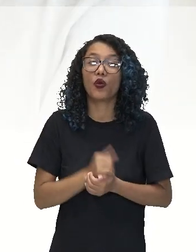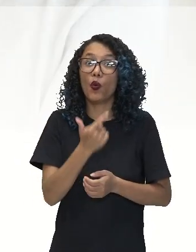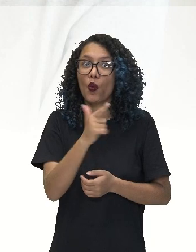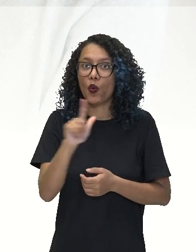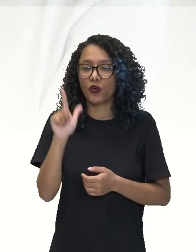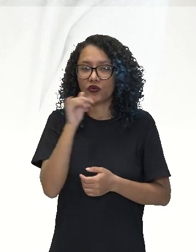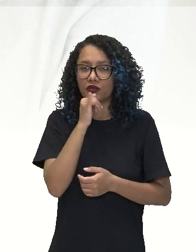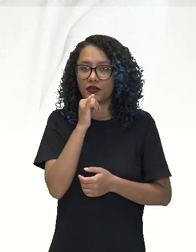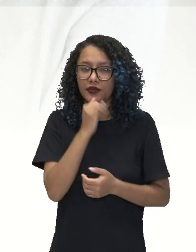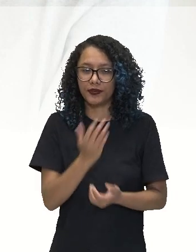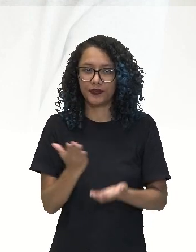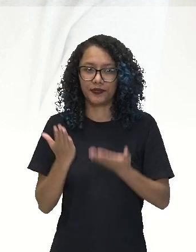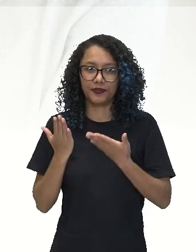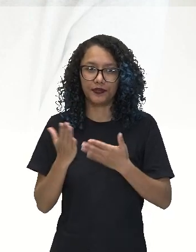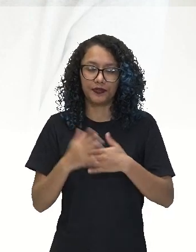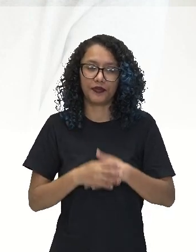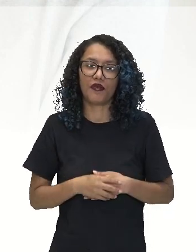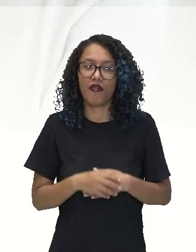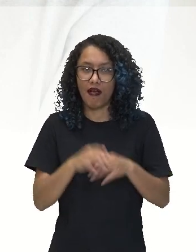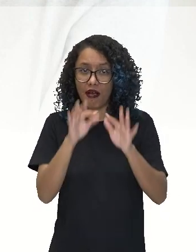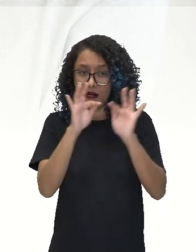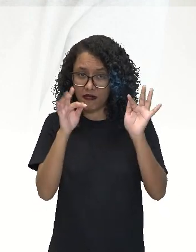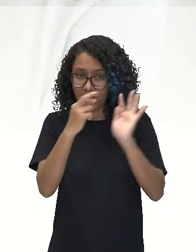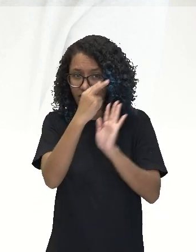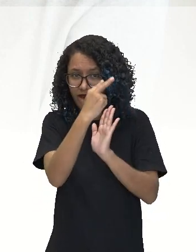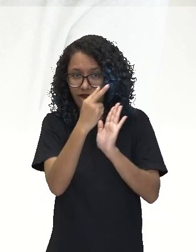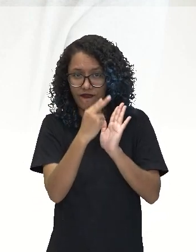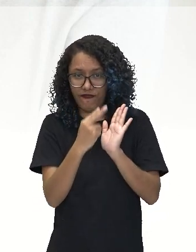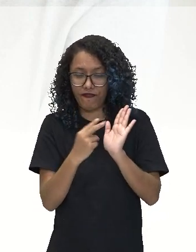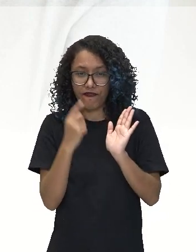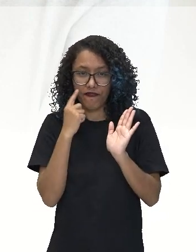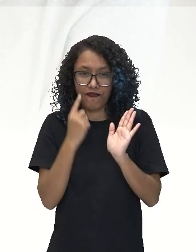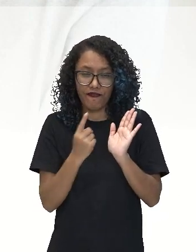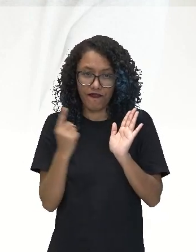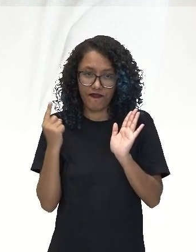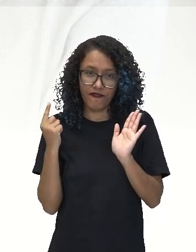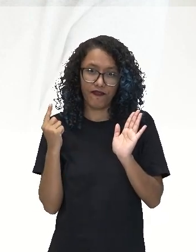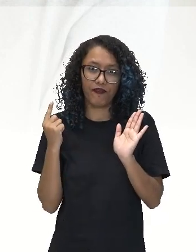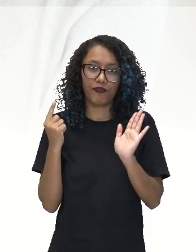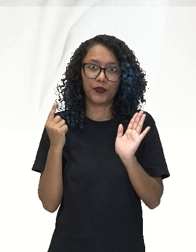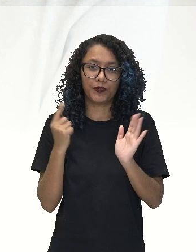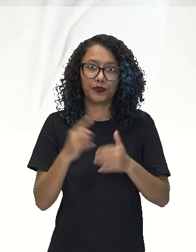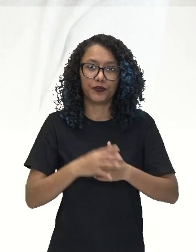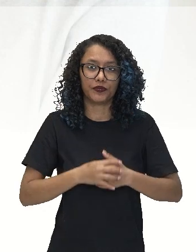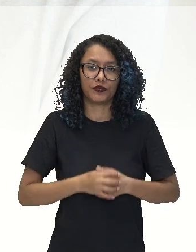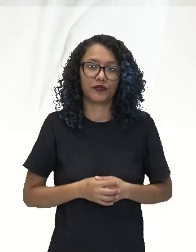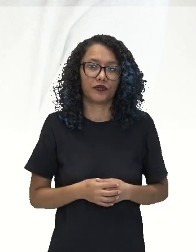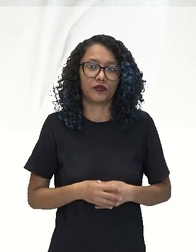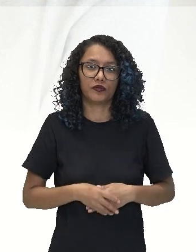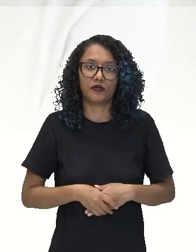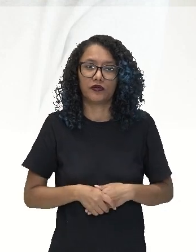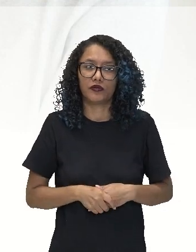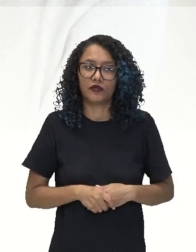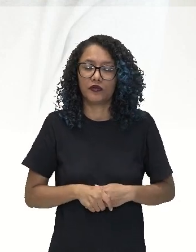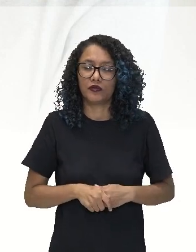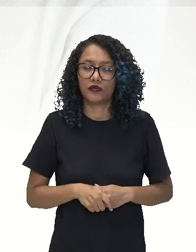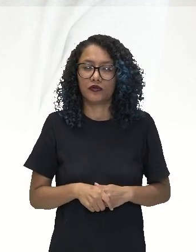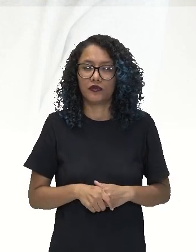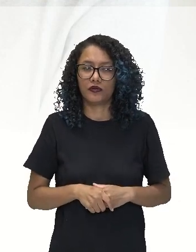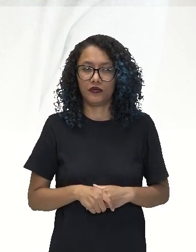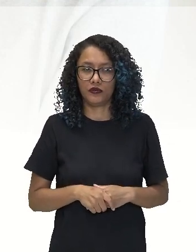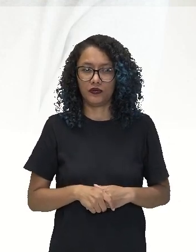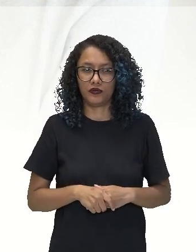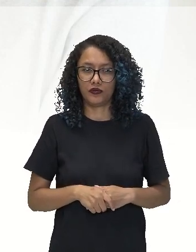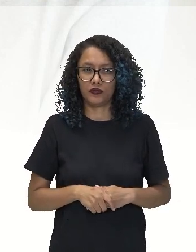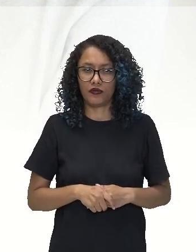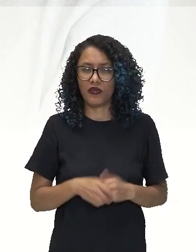mais um. La verdad siempre se debe decir a los niños. Por isso, sempre se la digo al mío. Quem